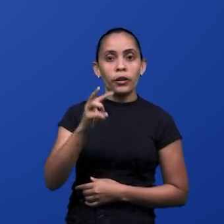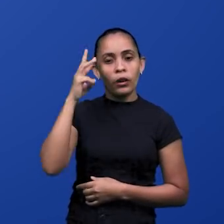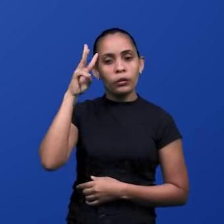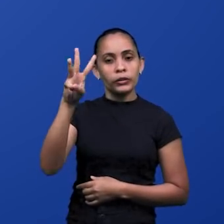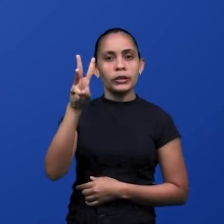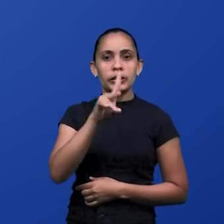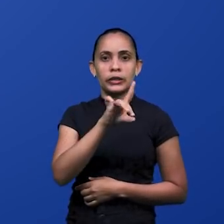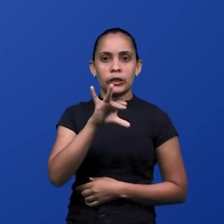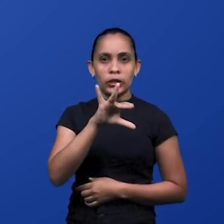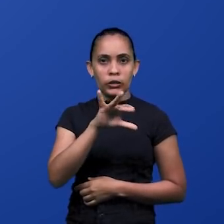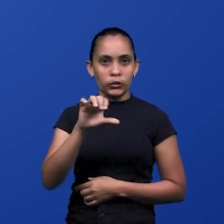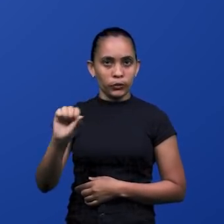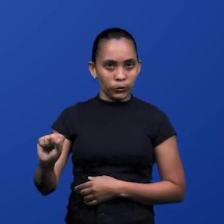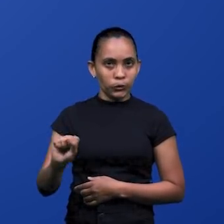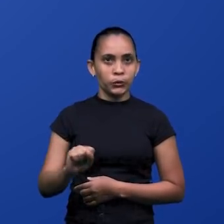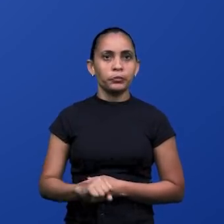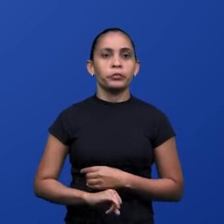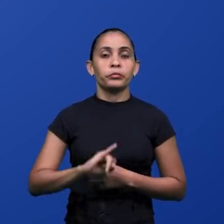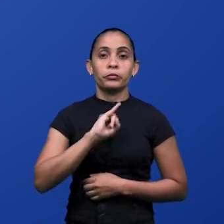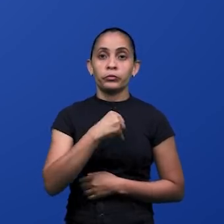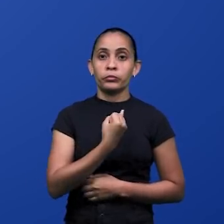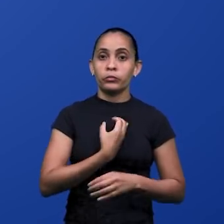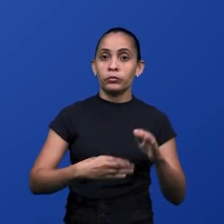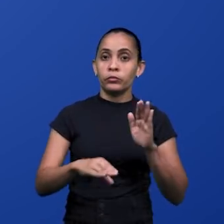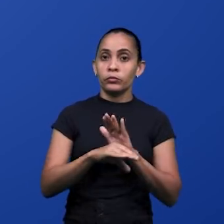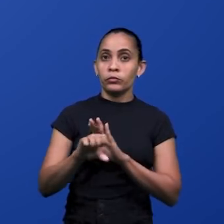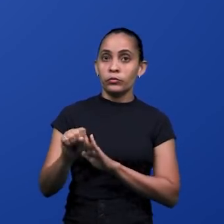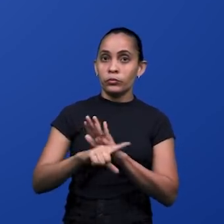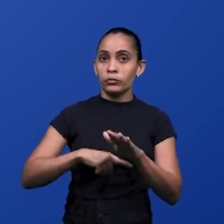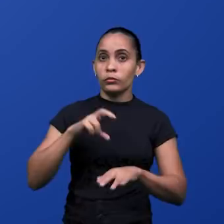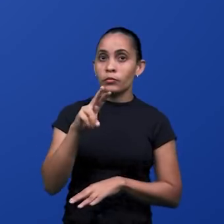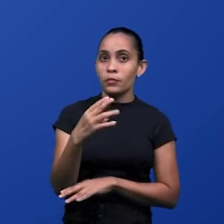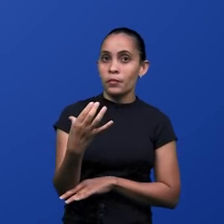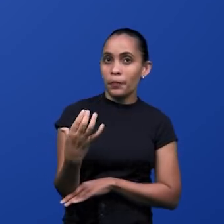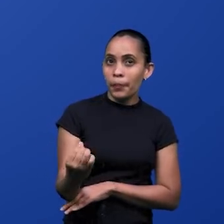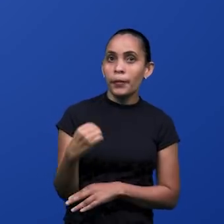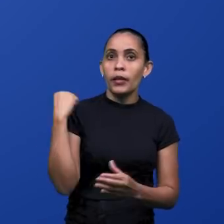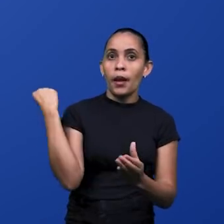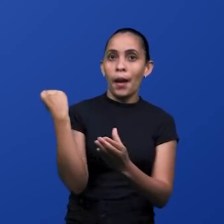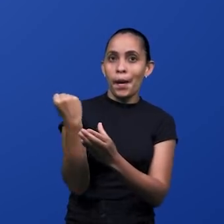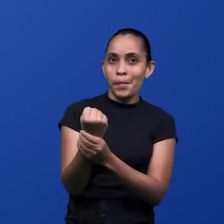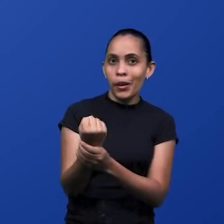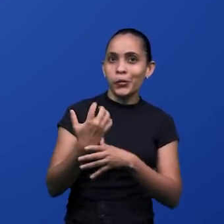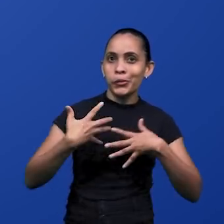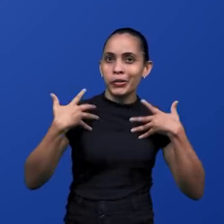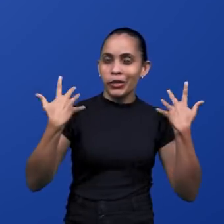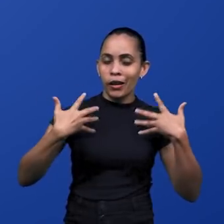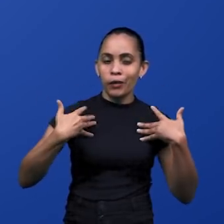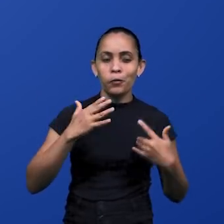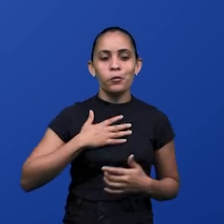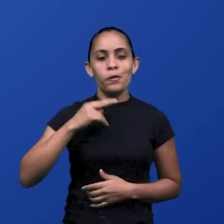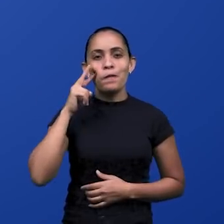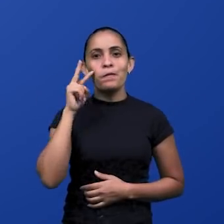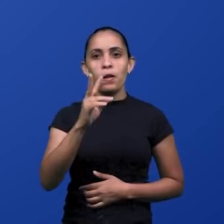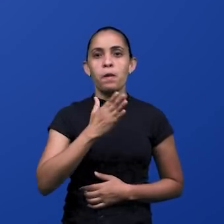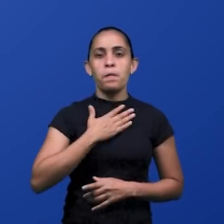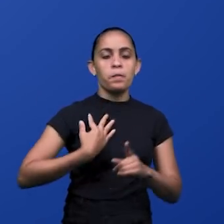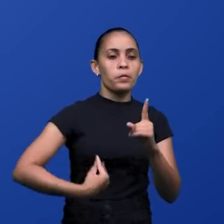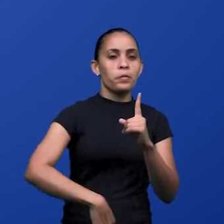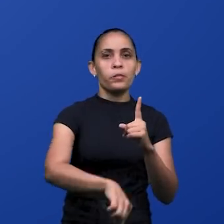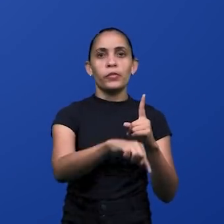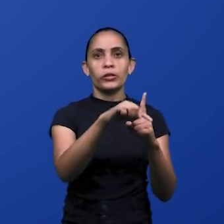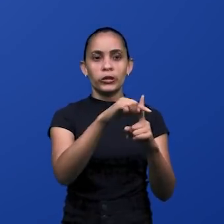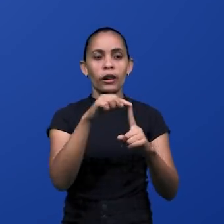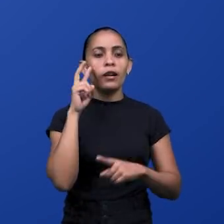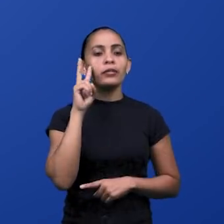dia. João 8,56. Abraão, nosso pai, exultou por ver o meu dia,